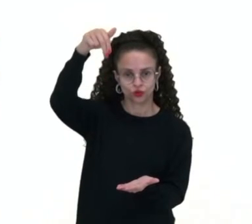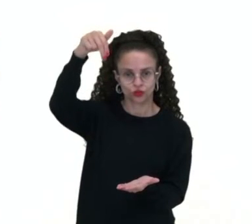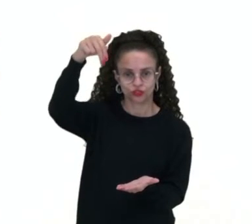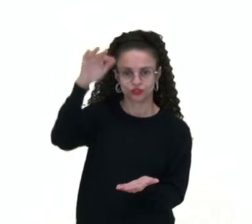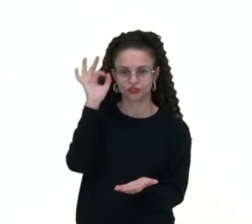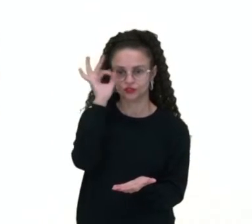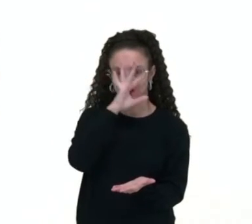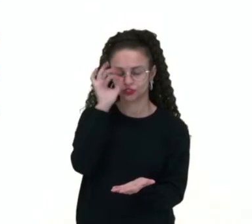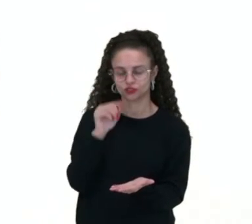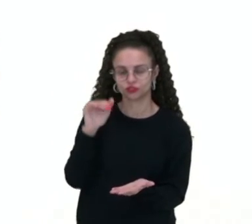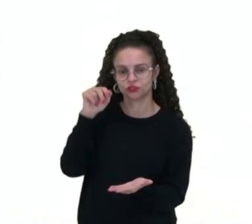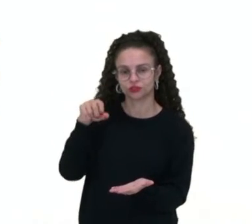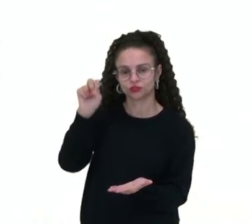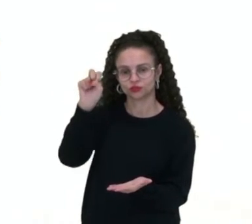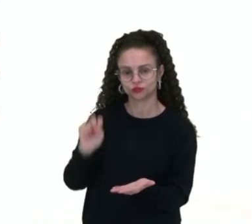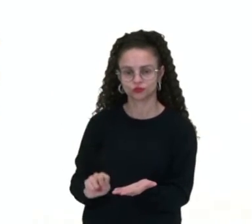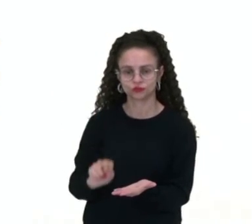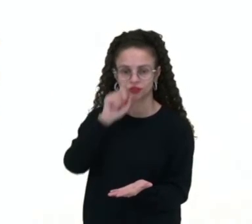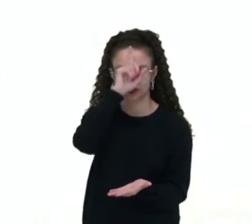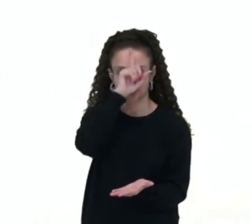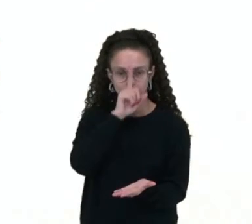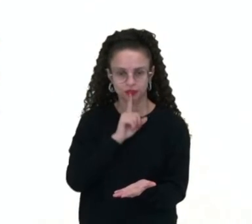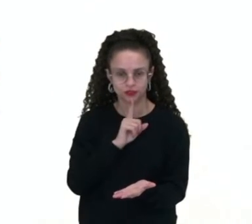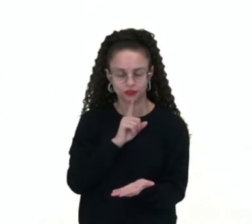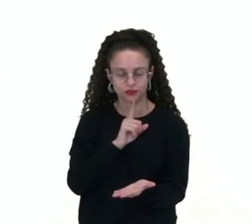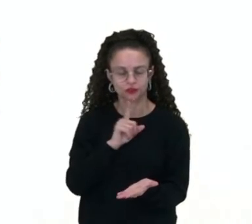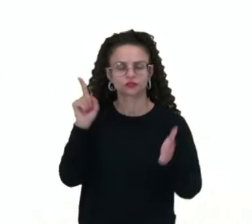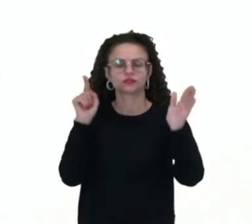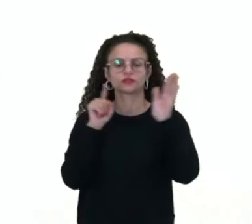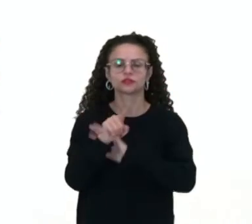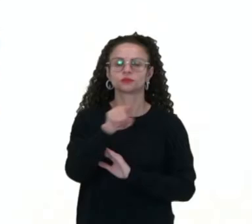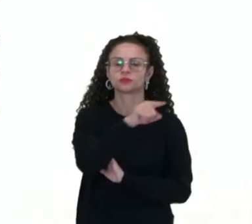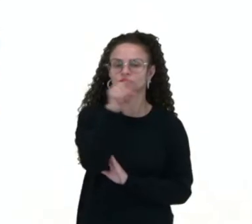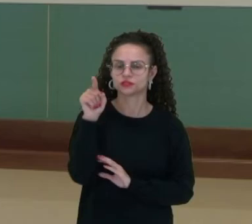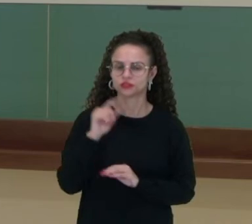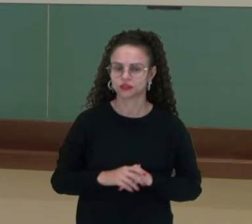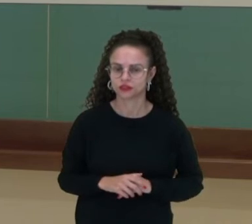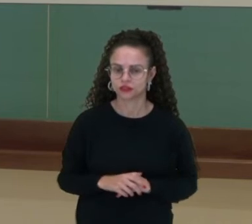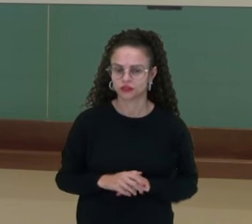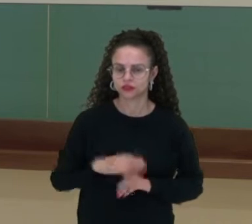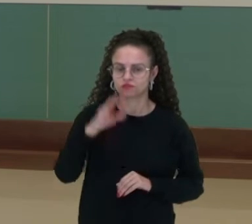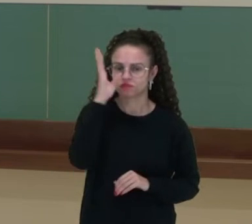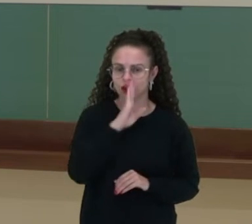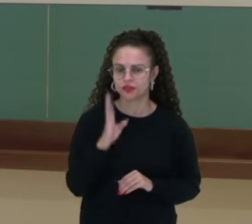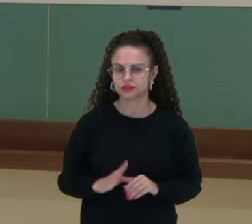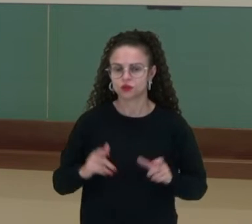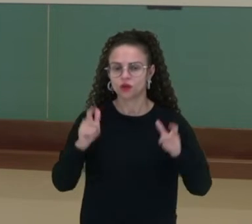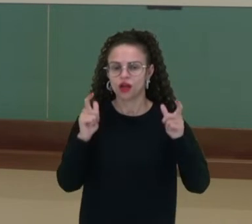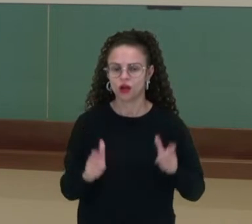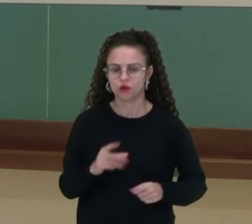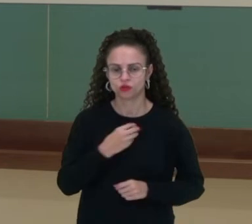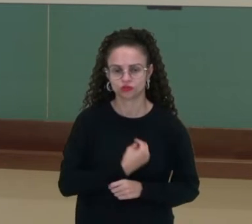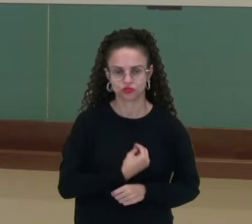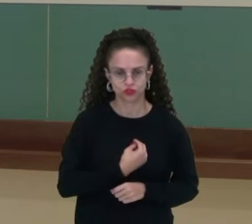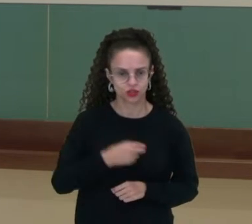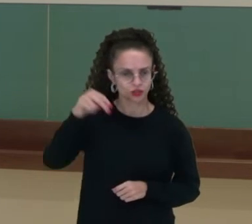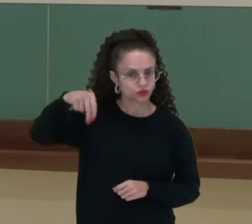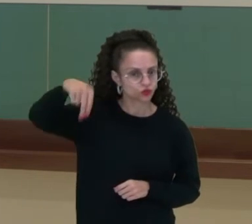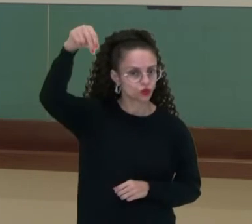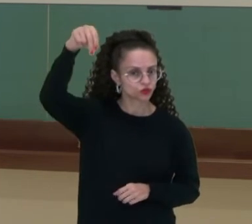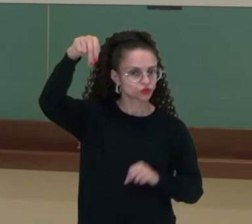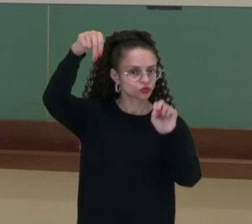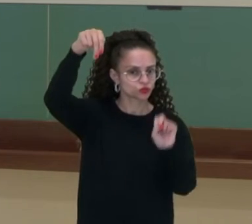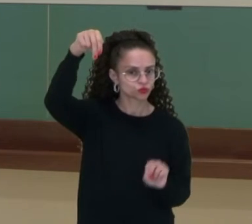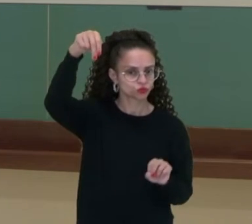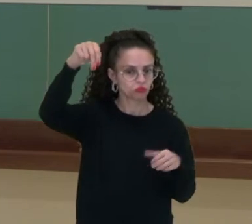norte e a parte amarela é o hemisfério sul. Pergunto para você, a maior parte do nosso território aí, do Brasil, está no hemisfério norte